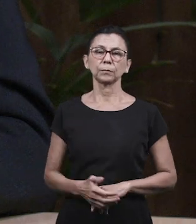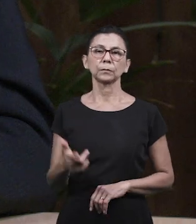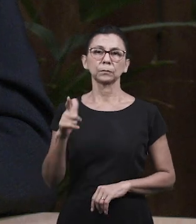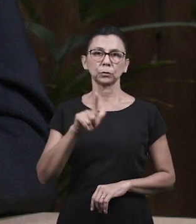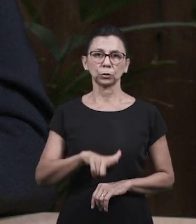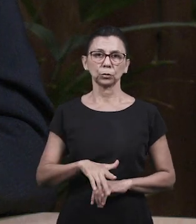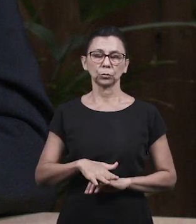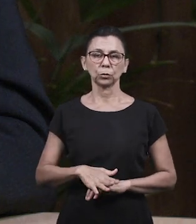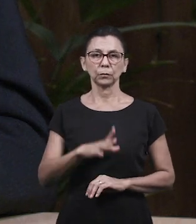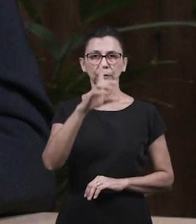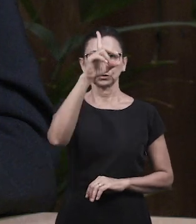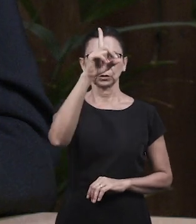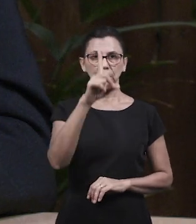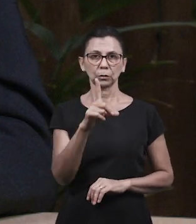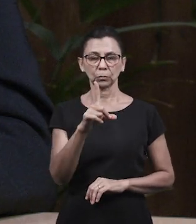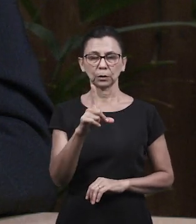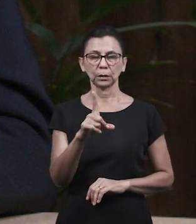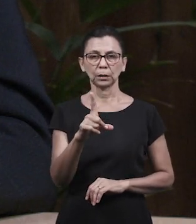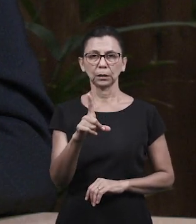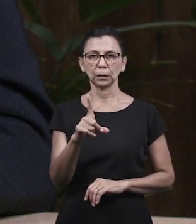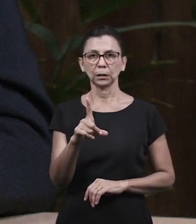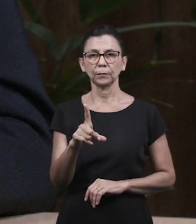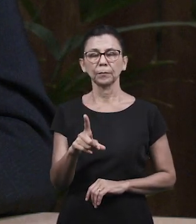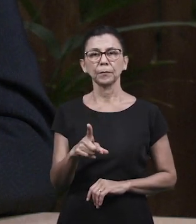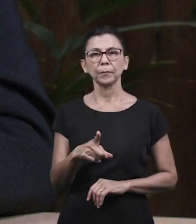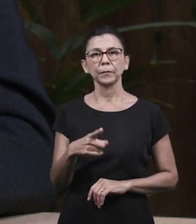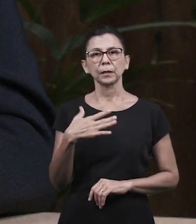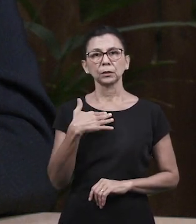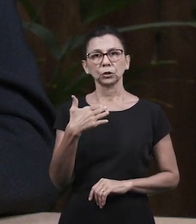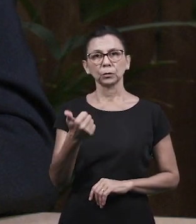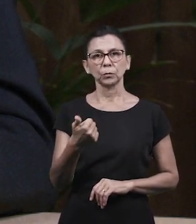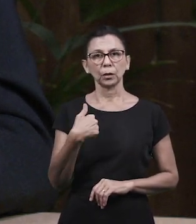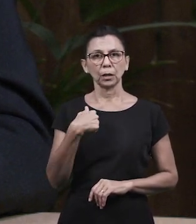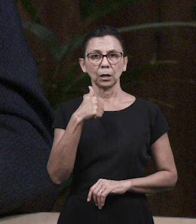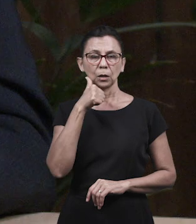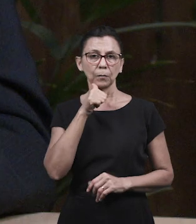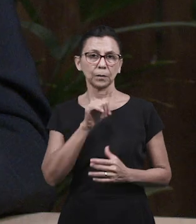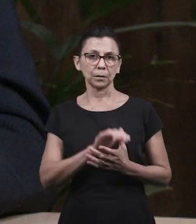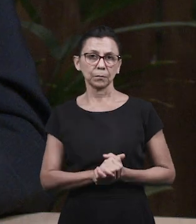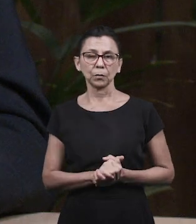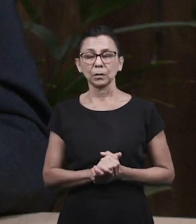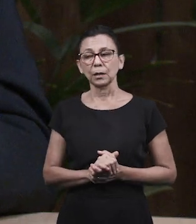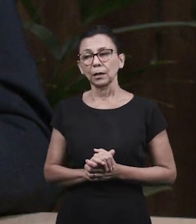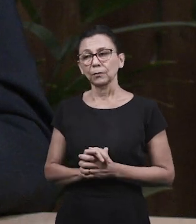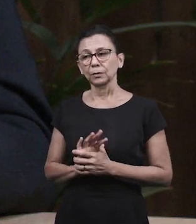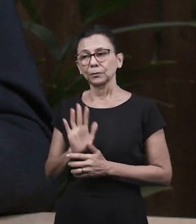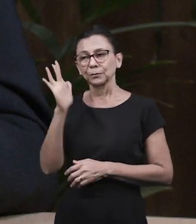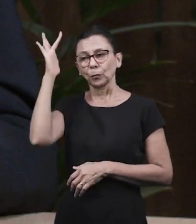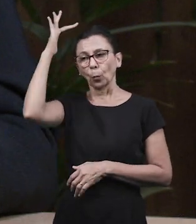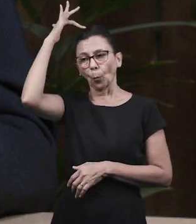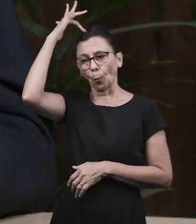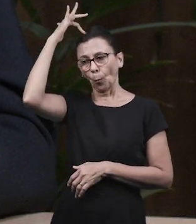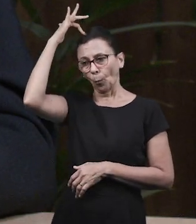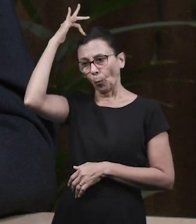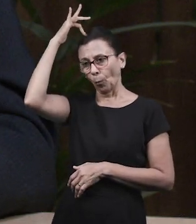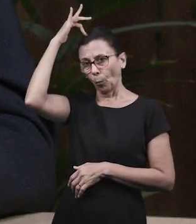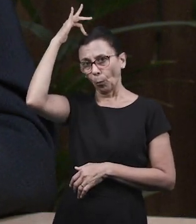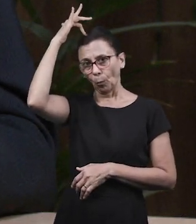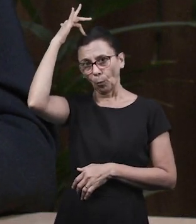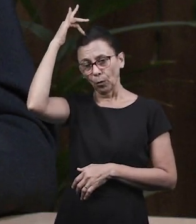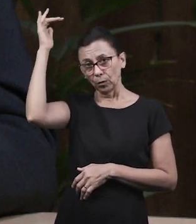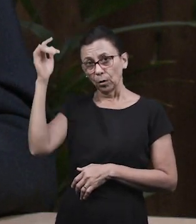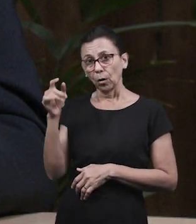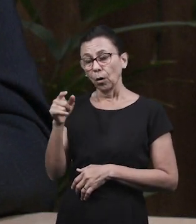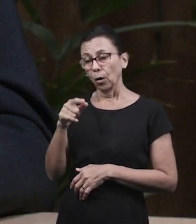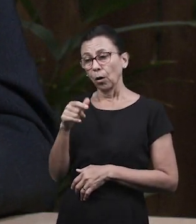pela diretoria, pela supervisão, e eles, assim, muito sem graça, falaram: olha, nós reunimos aí